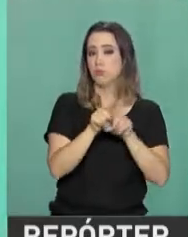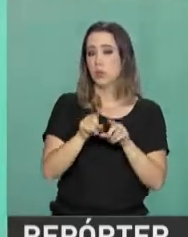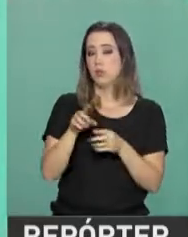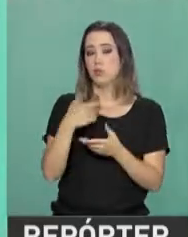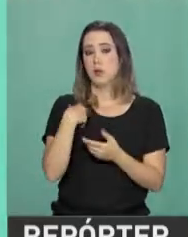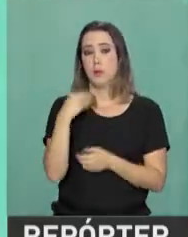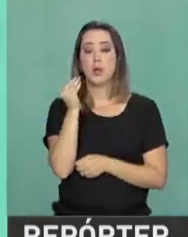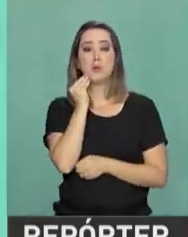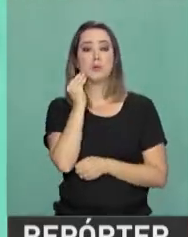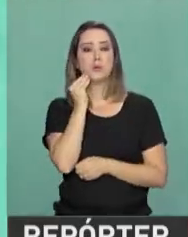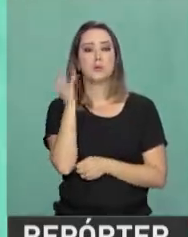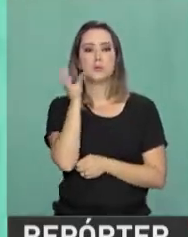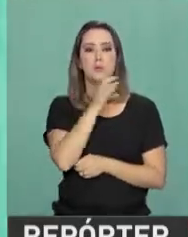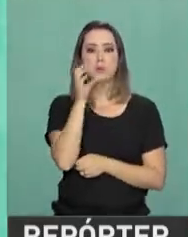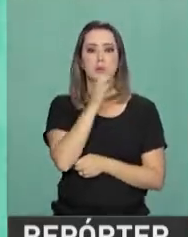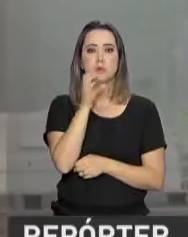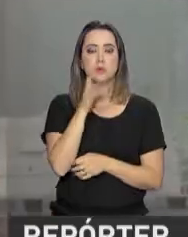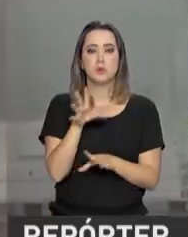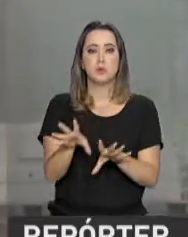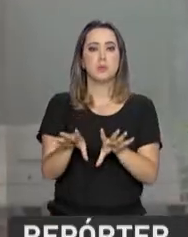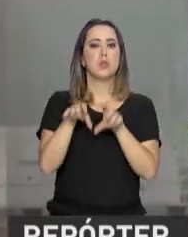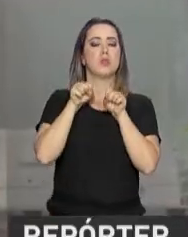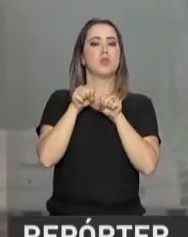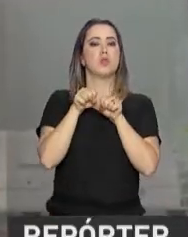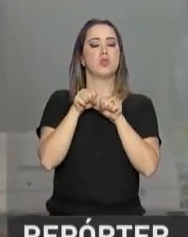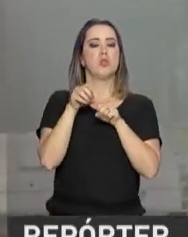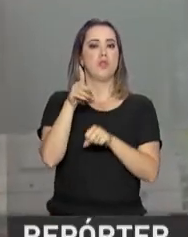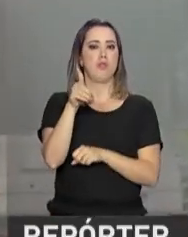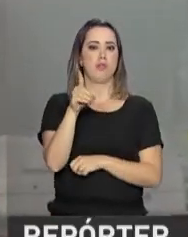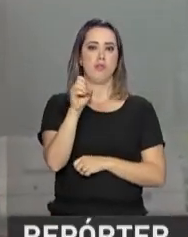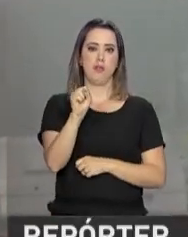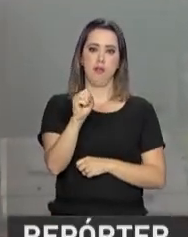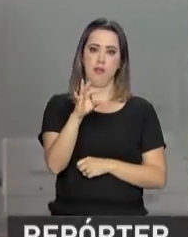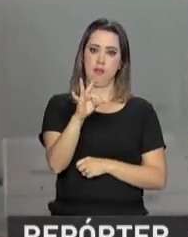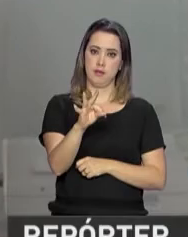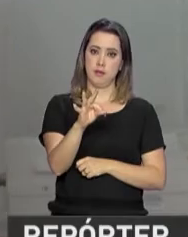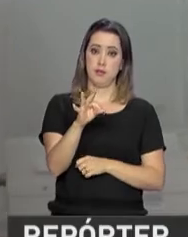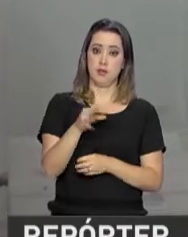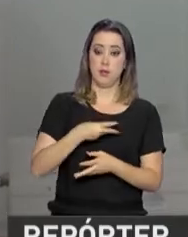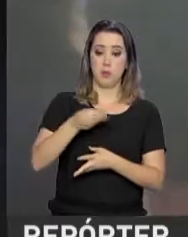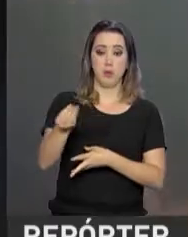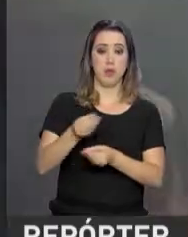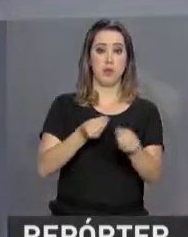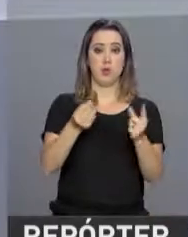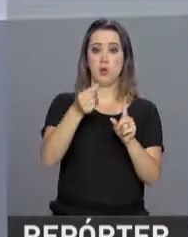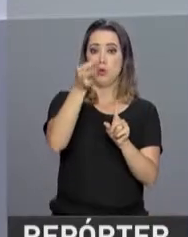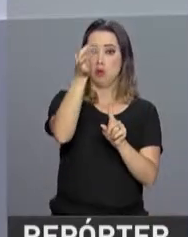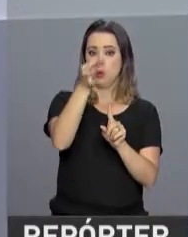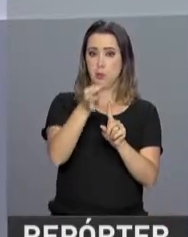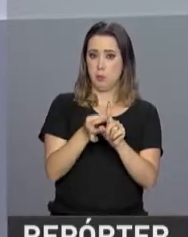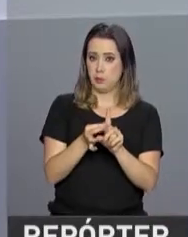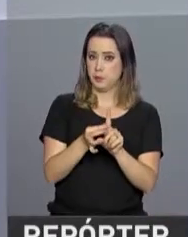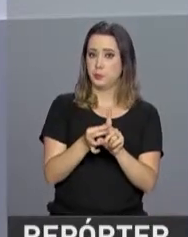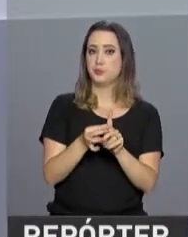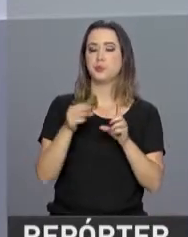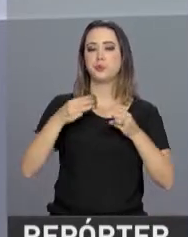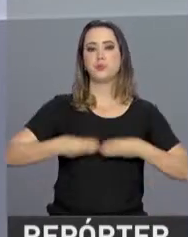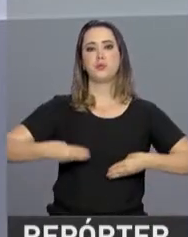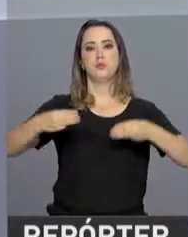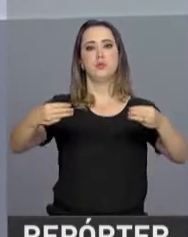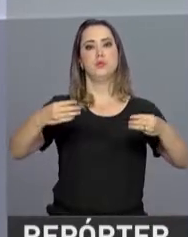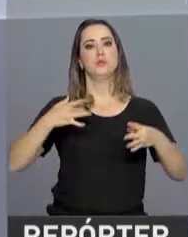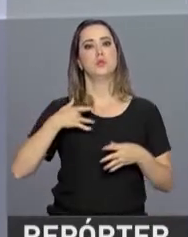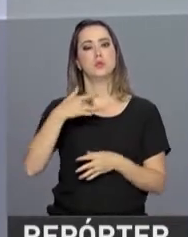testes rápidos para infecções sexualmente transmissíveis e distribuição de preservativos. O Ministério da Saúde